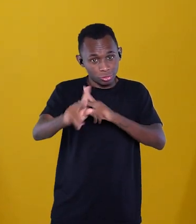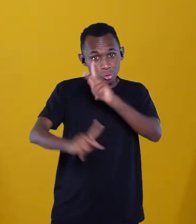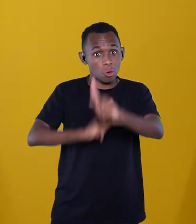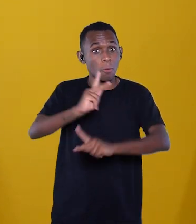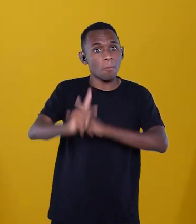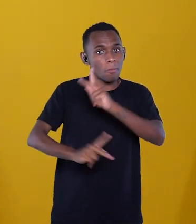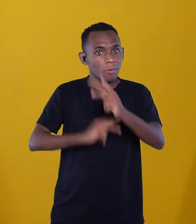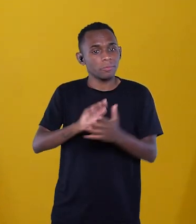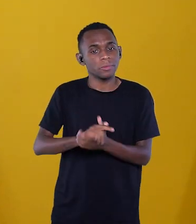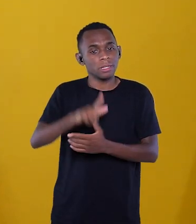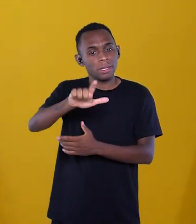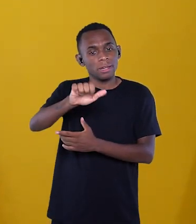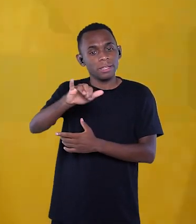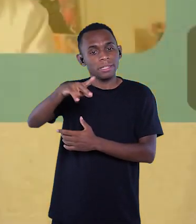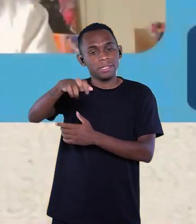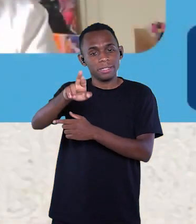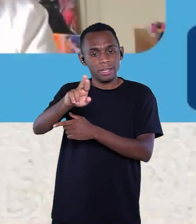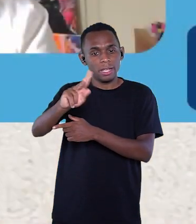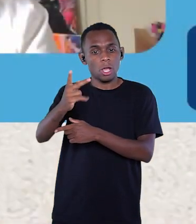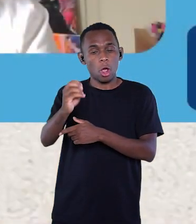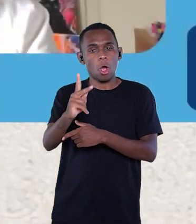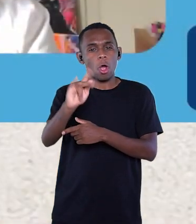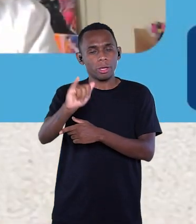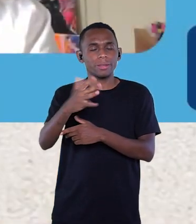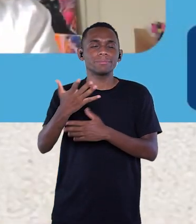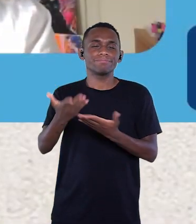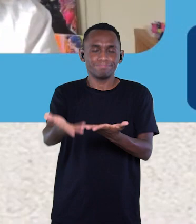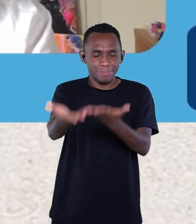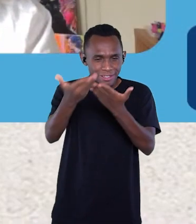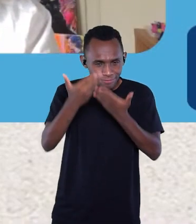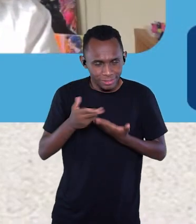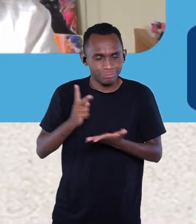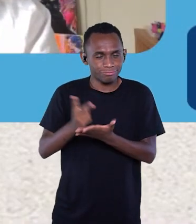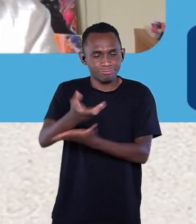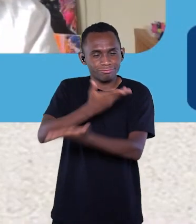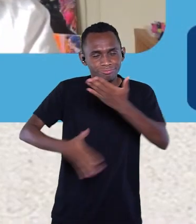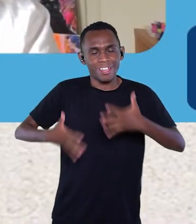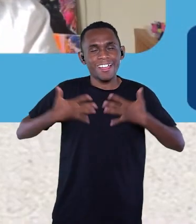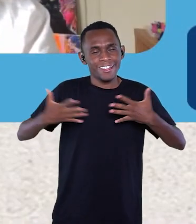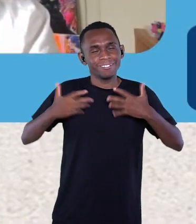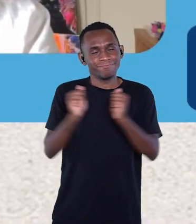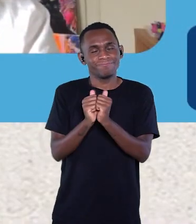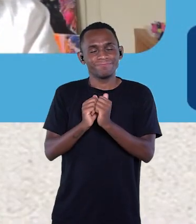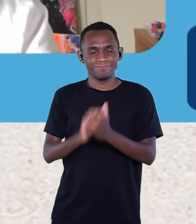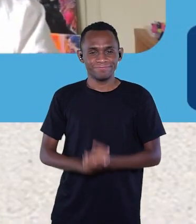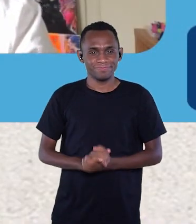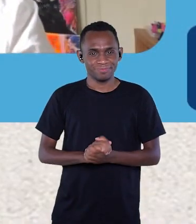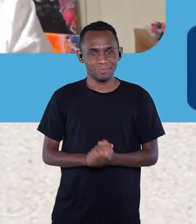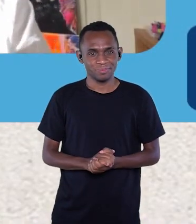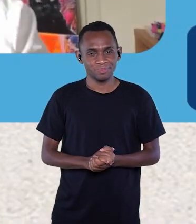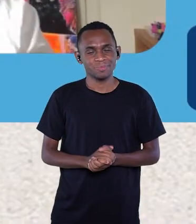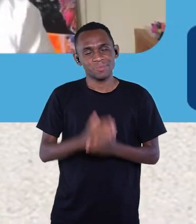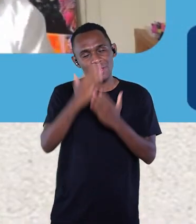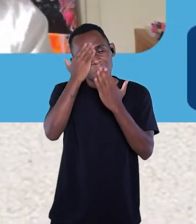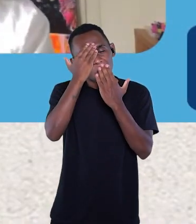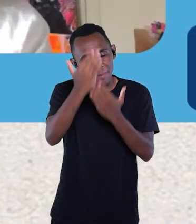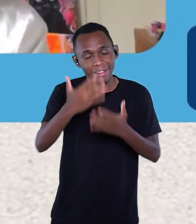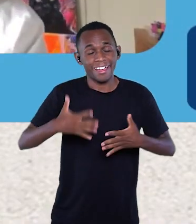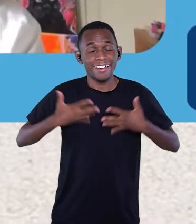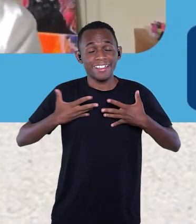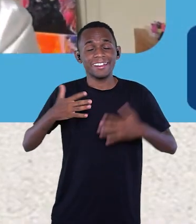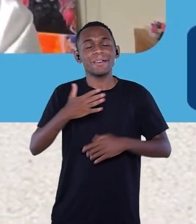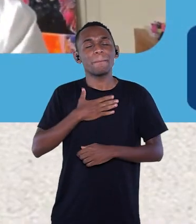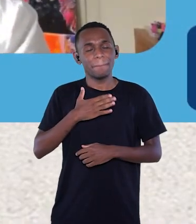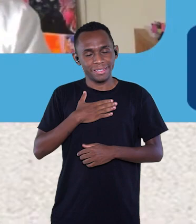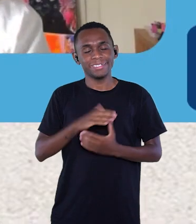popular, Leine Roque. Bem-vinda ao Sempre um Papo, alegria ter você aqui com a gente. Obrigada, a alegria é minha,